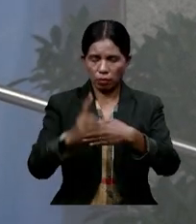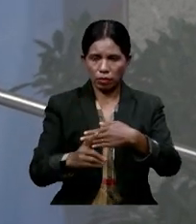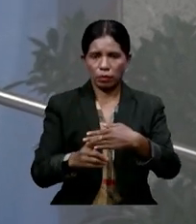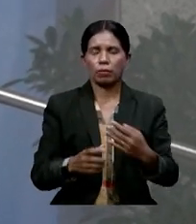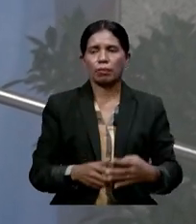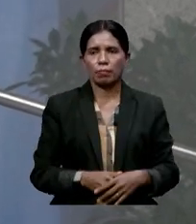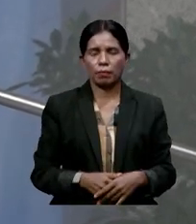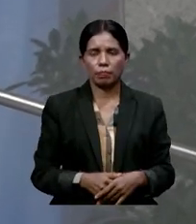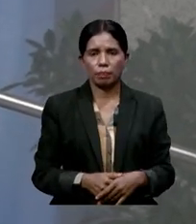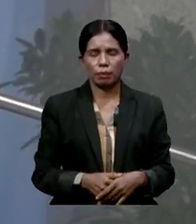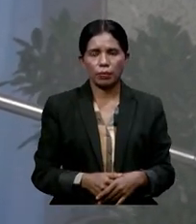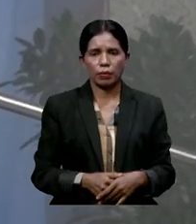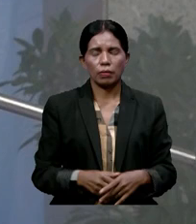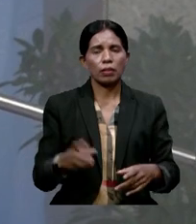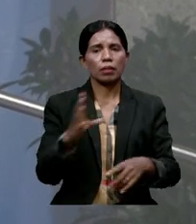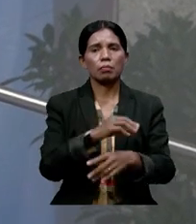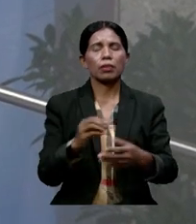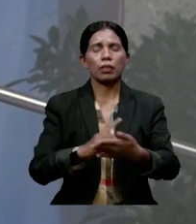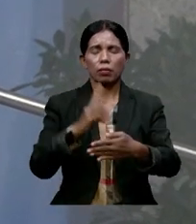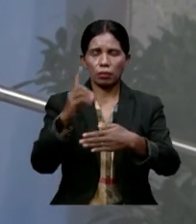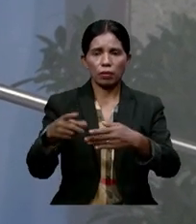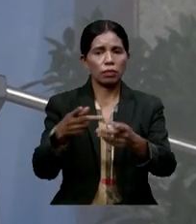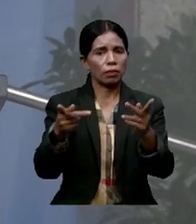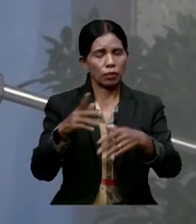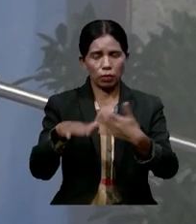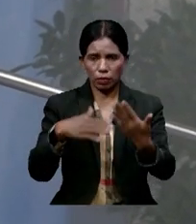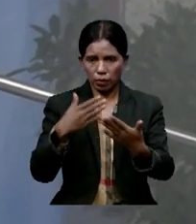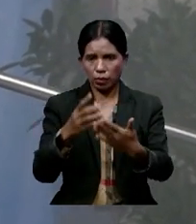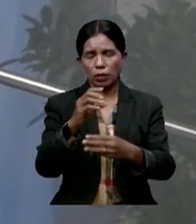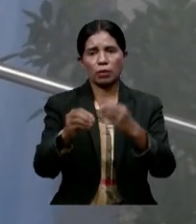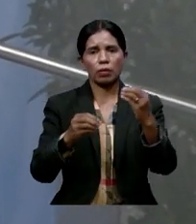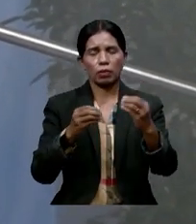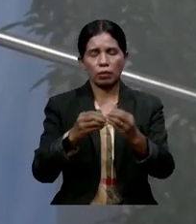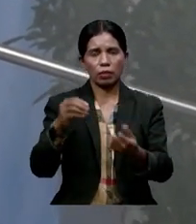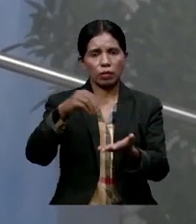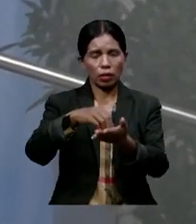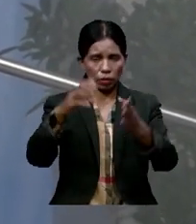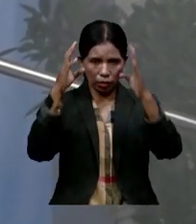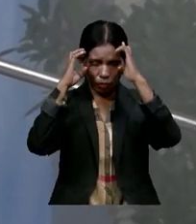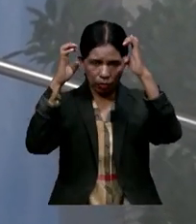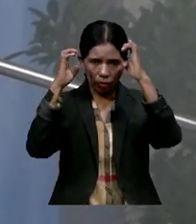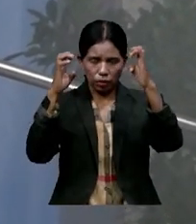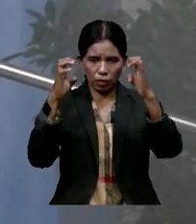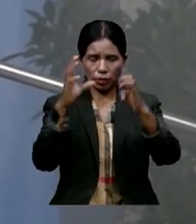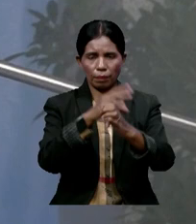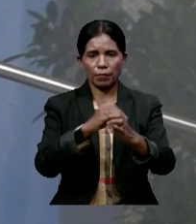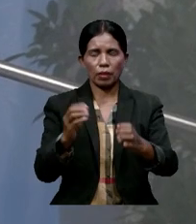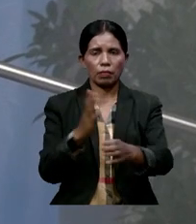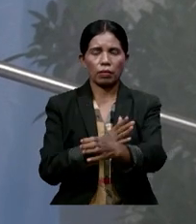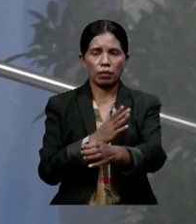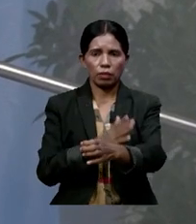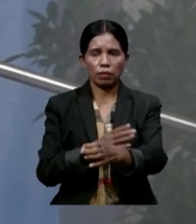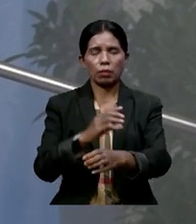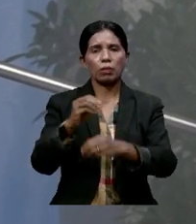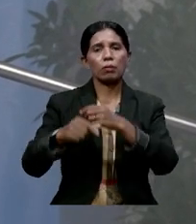áreas. Além disso, investir nas mulheres significa investir na educação e no empoderamento da próxima